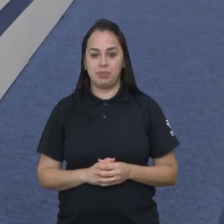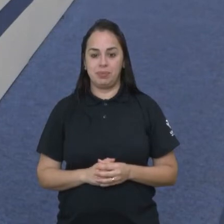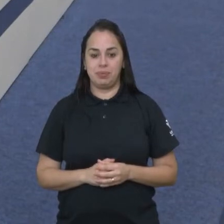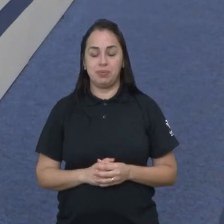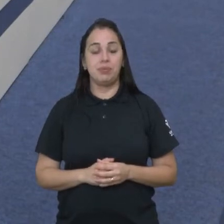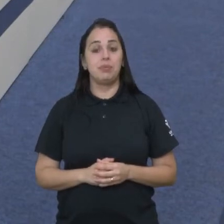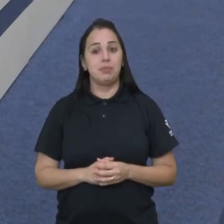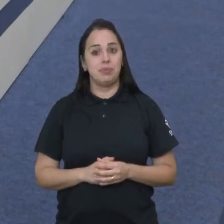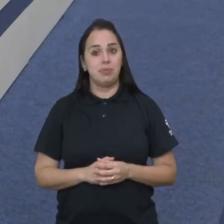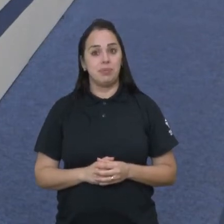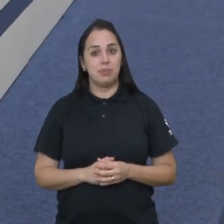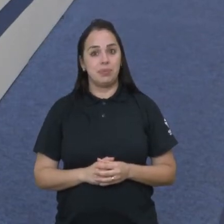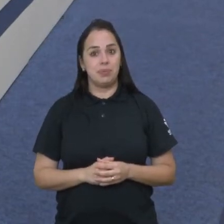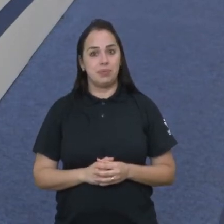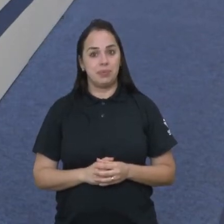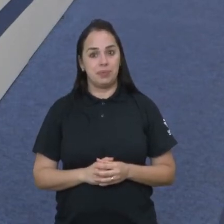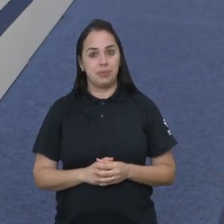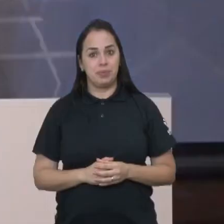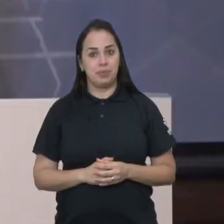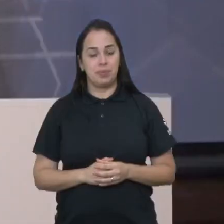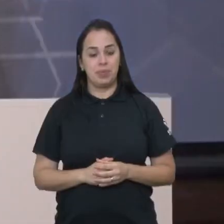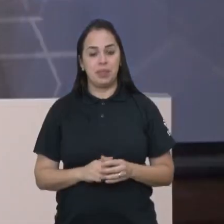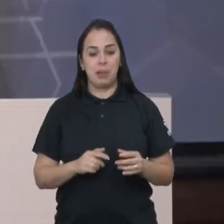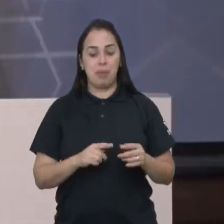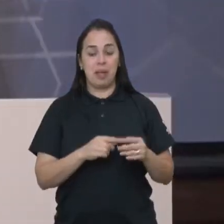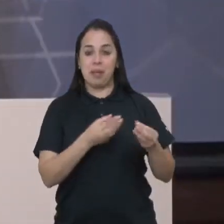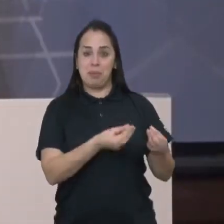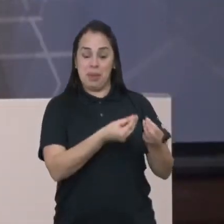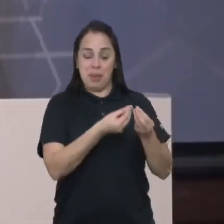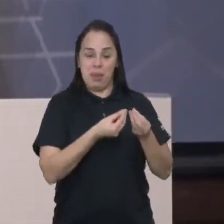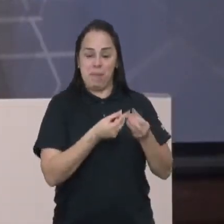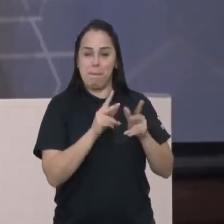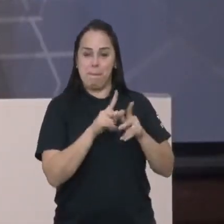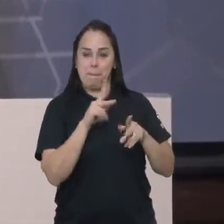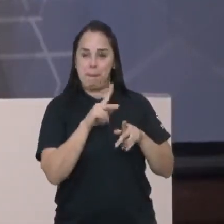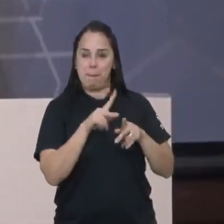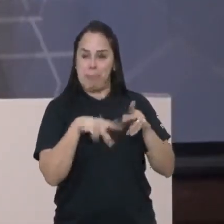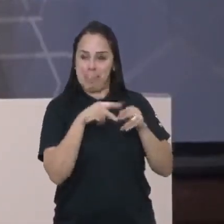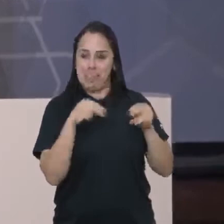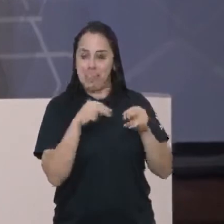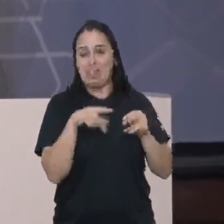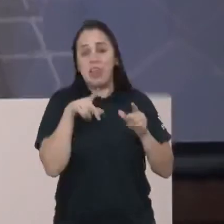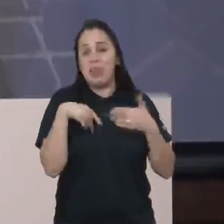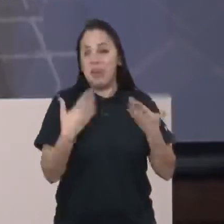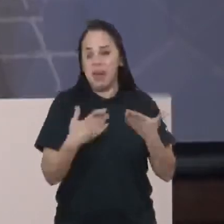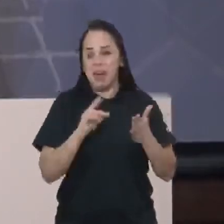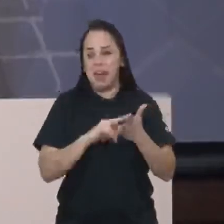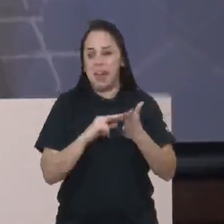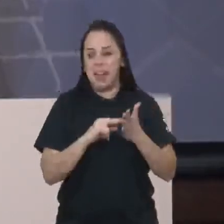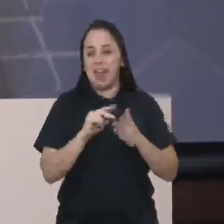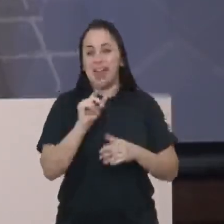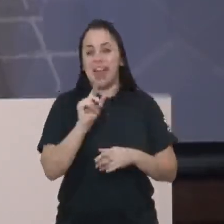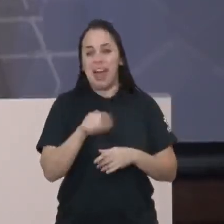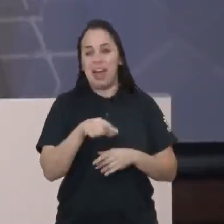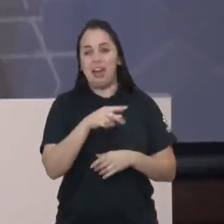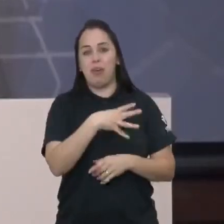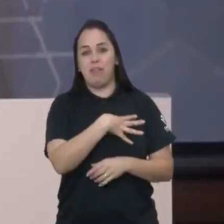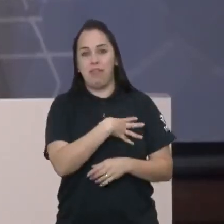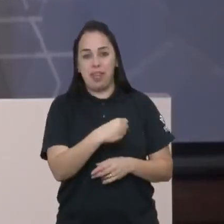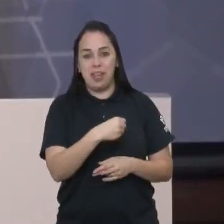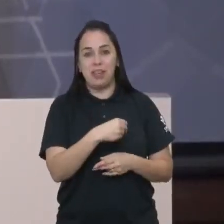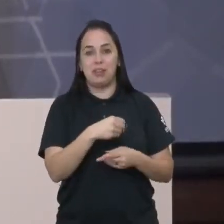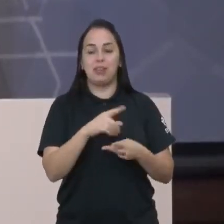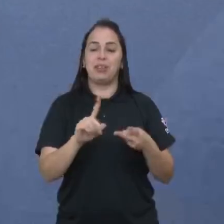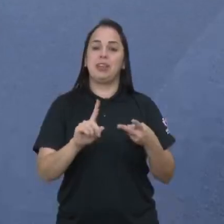E que me presenciou com nossos amados filhos Pedro Henrique e Luiz Felipe, casados, aliás, muito bem